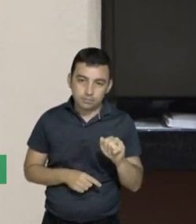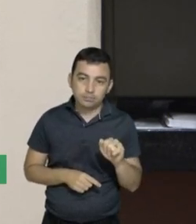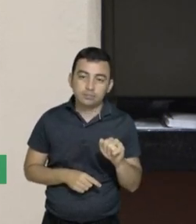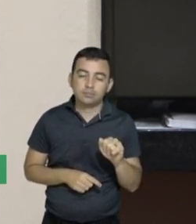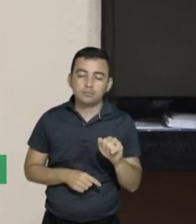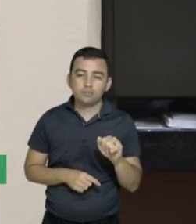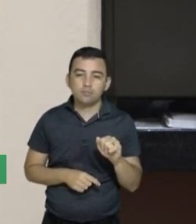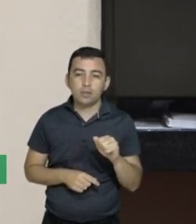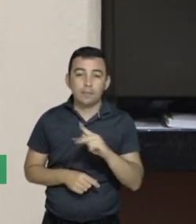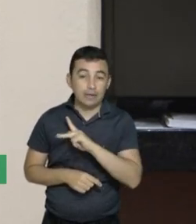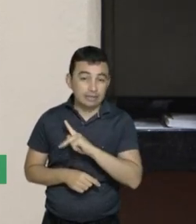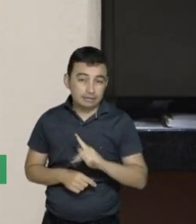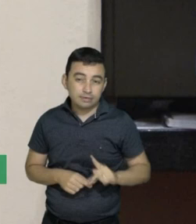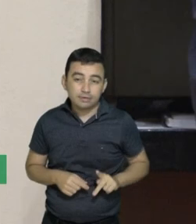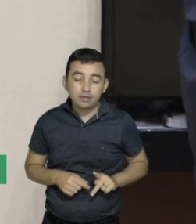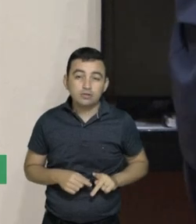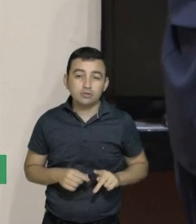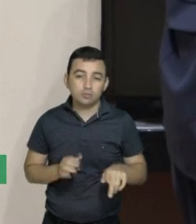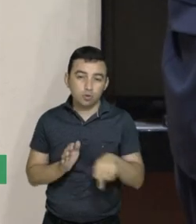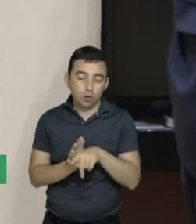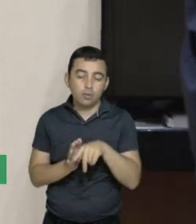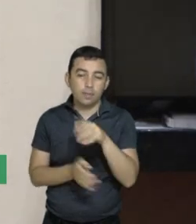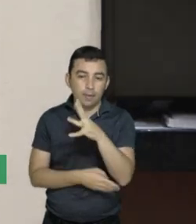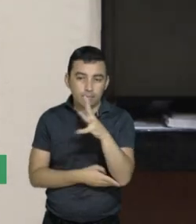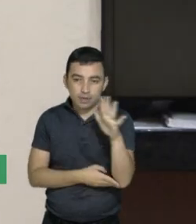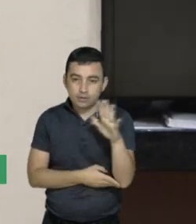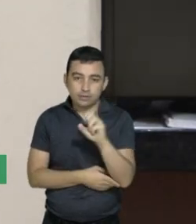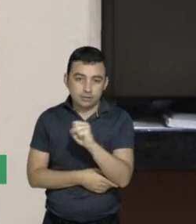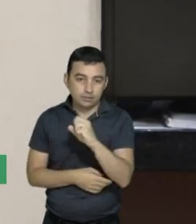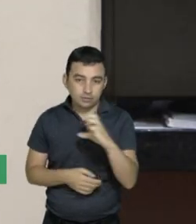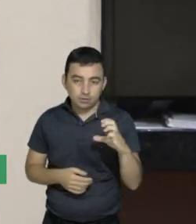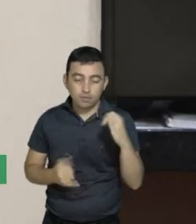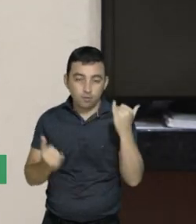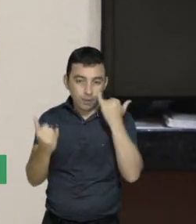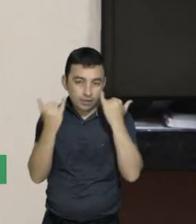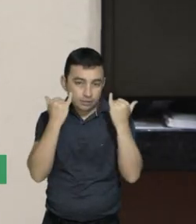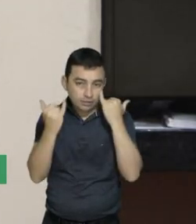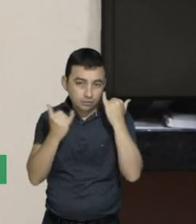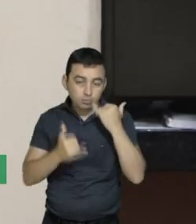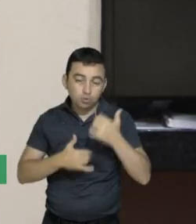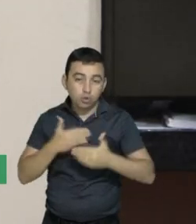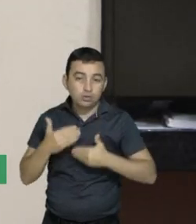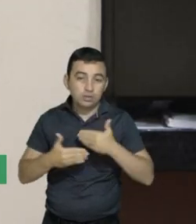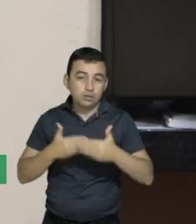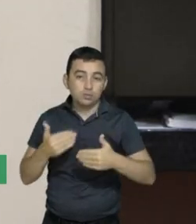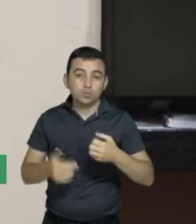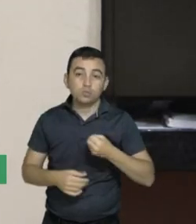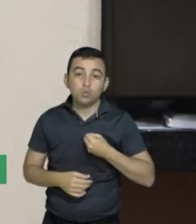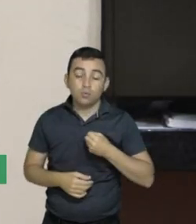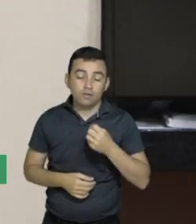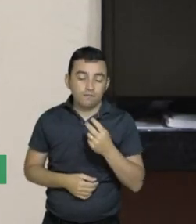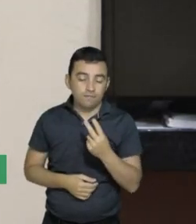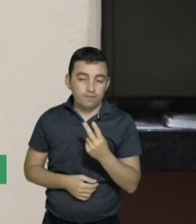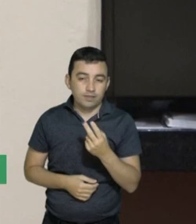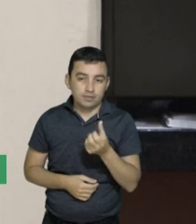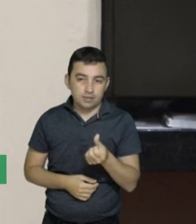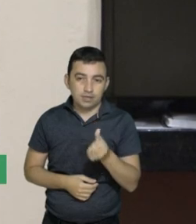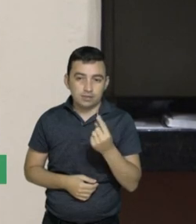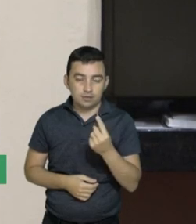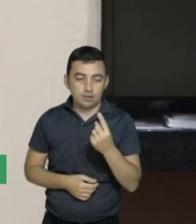Presidente do Instituto do meio ambiente de Santa Catarina informações acerca do processo número 26 118